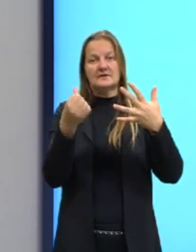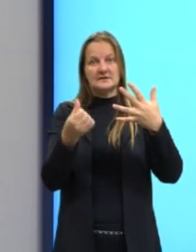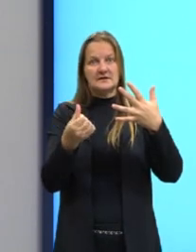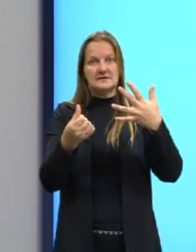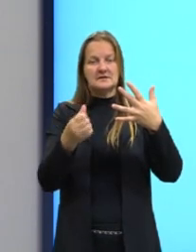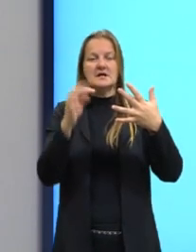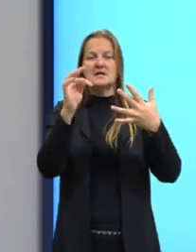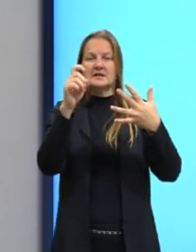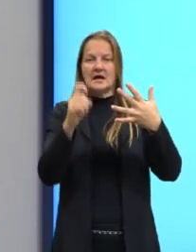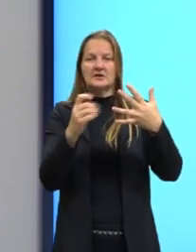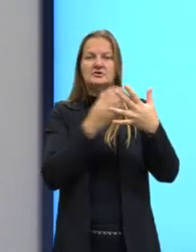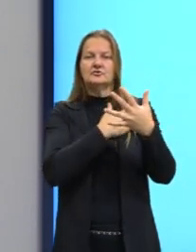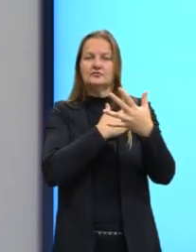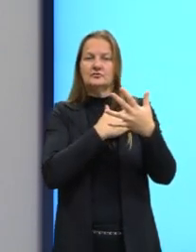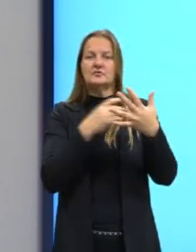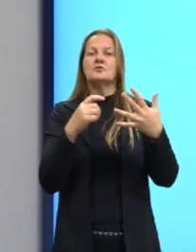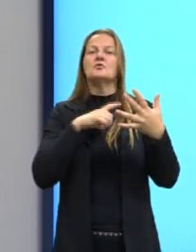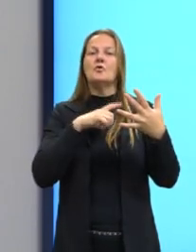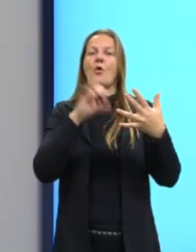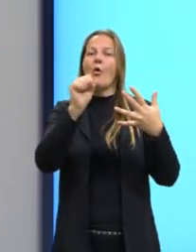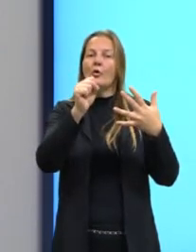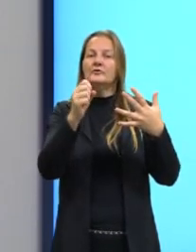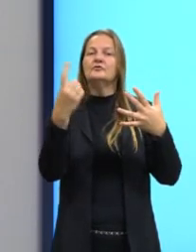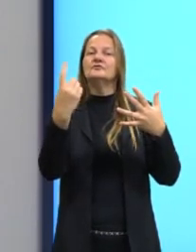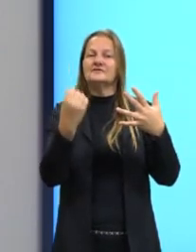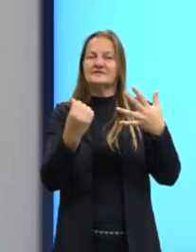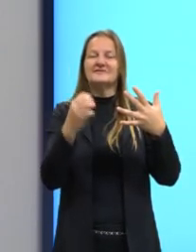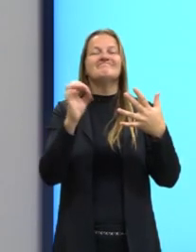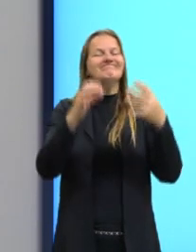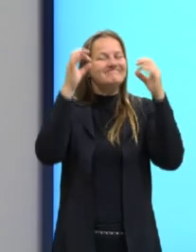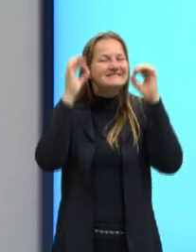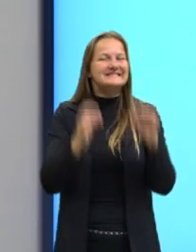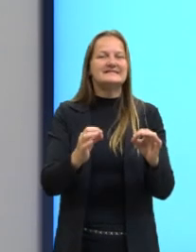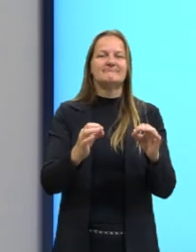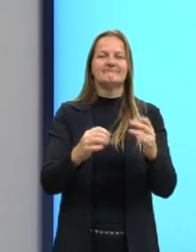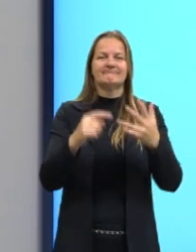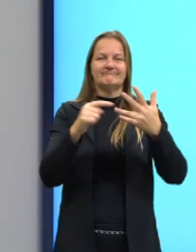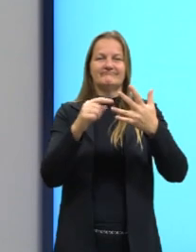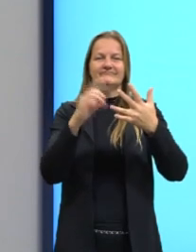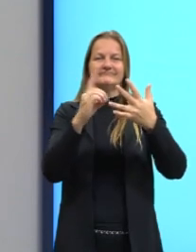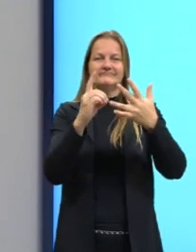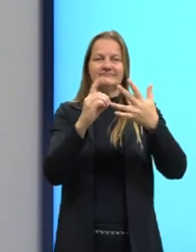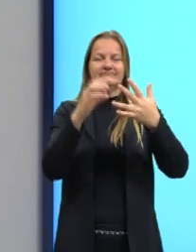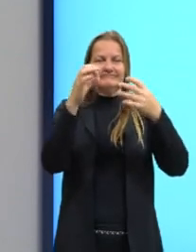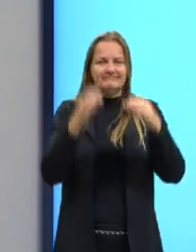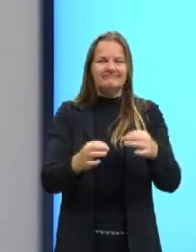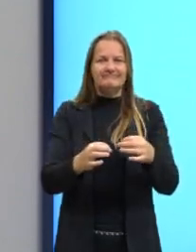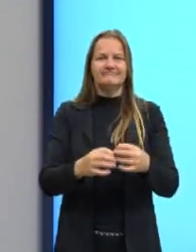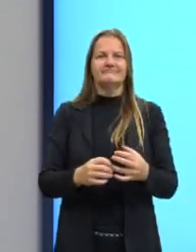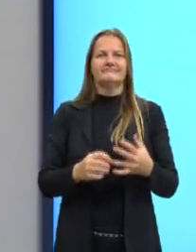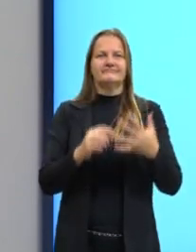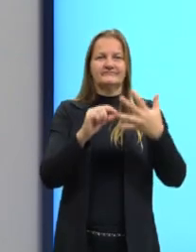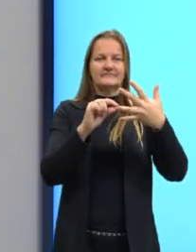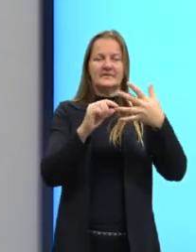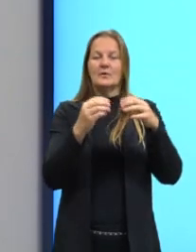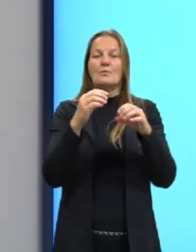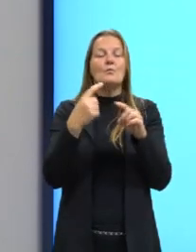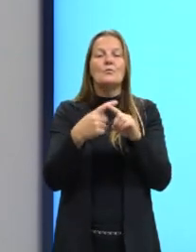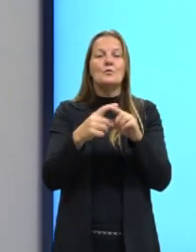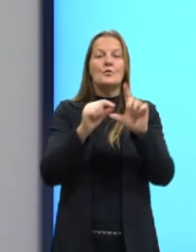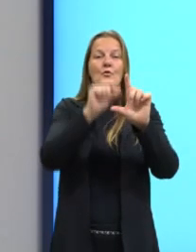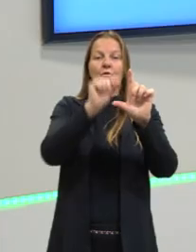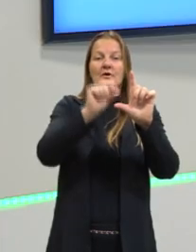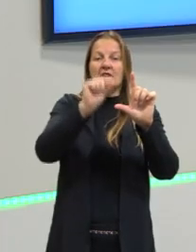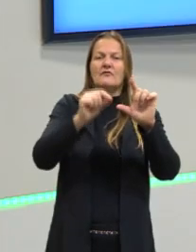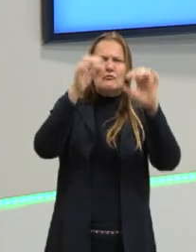período a taxa de desemprego esteve entre 8 e 16 Exatamente isso só 8 e 16 o gráfico se comporta